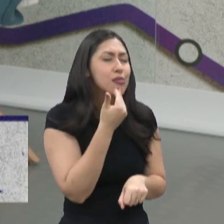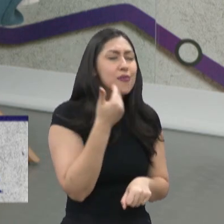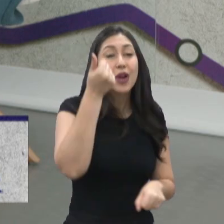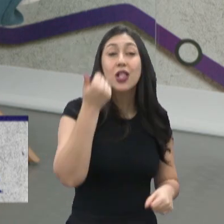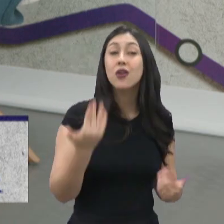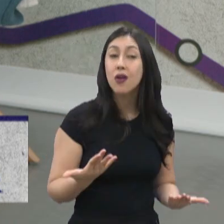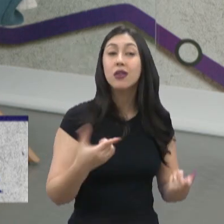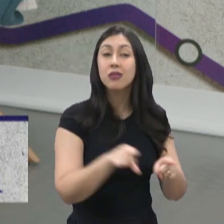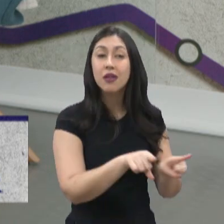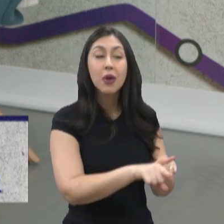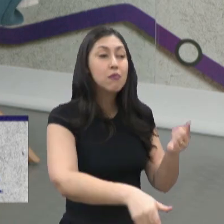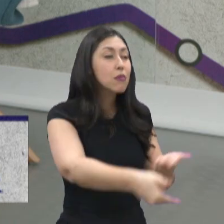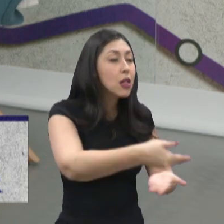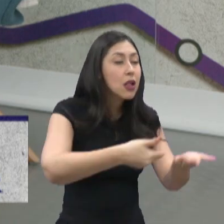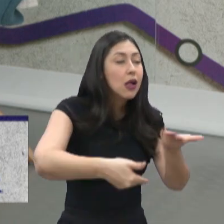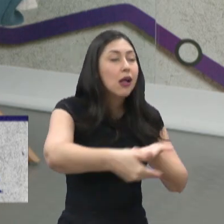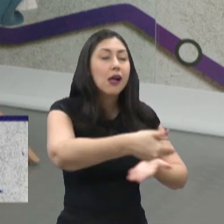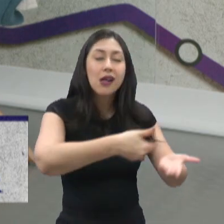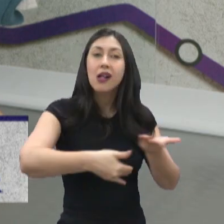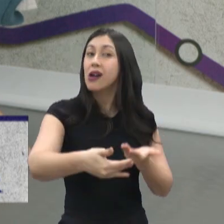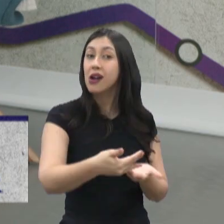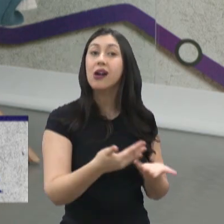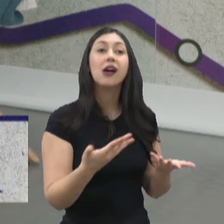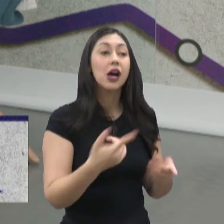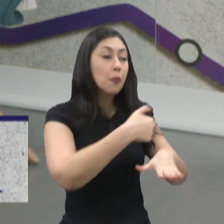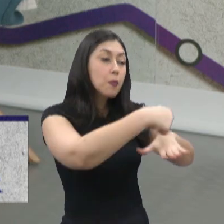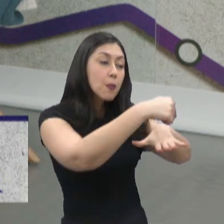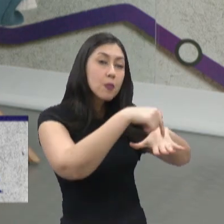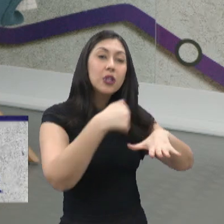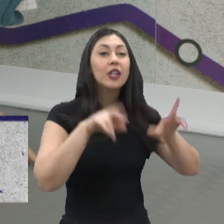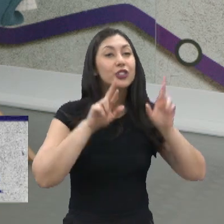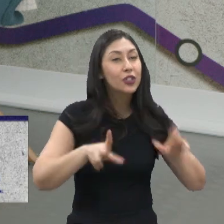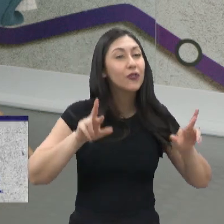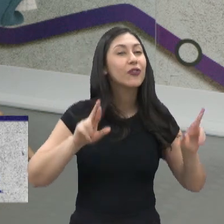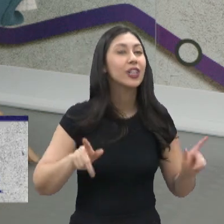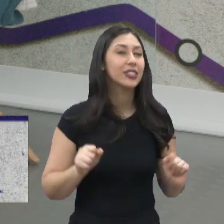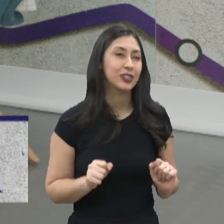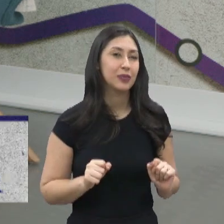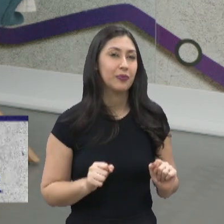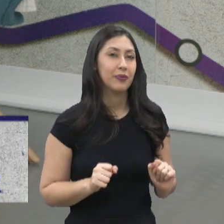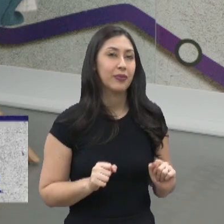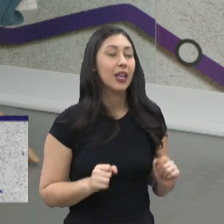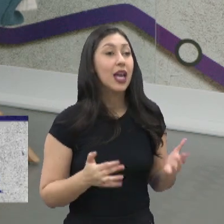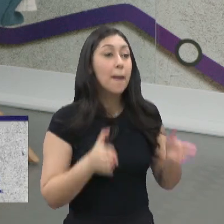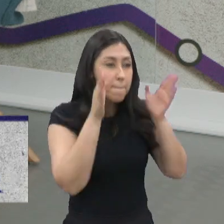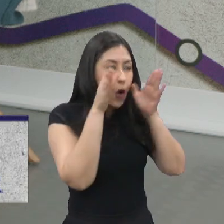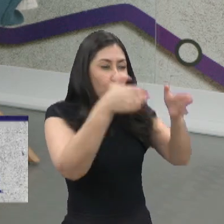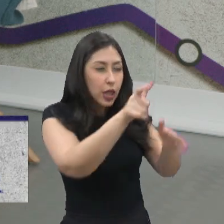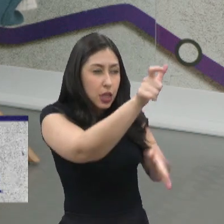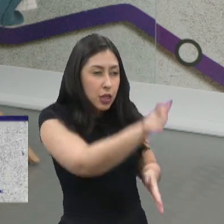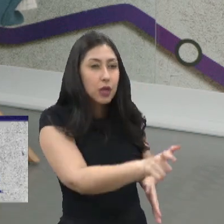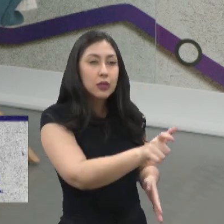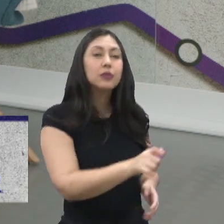outras pessoas, né, se aventurar em outras modalidades, pensando só naquele profissional, naquele cliente, né, na verdade,